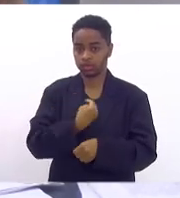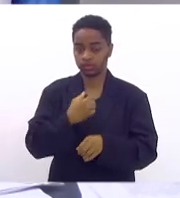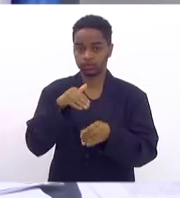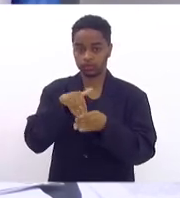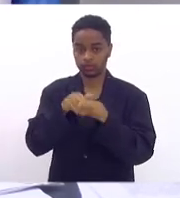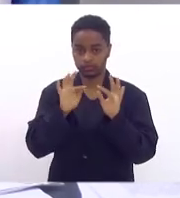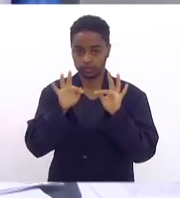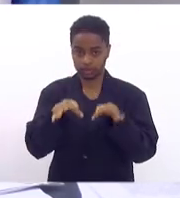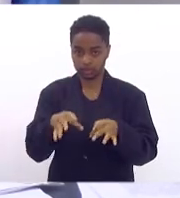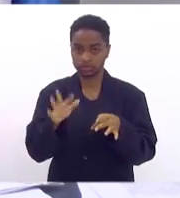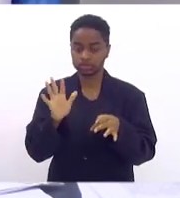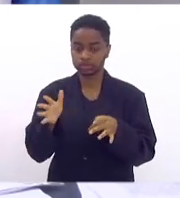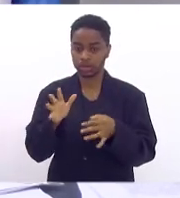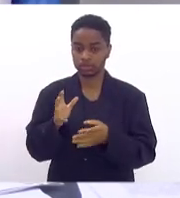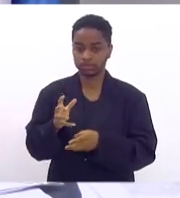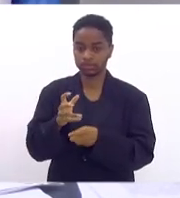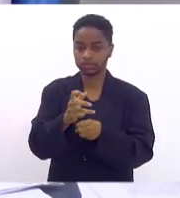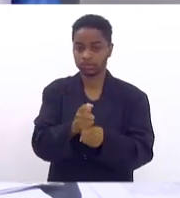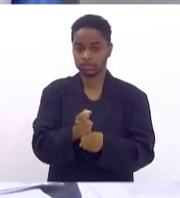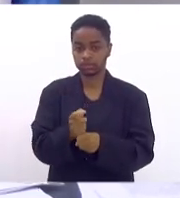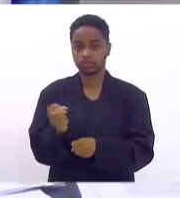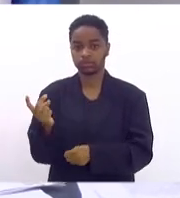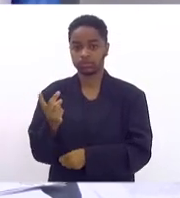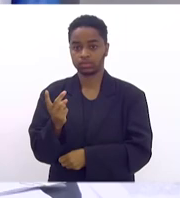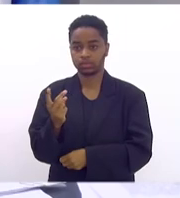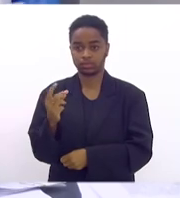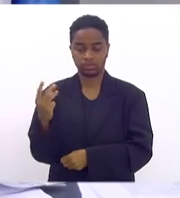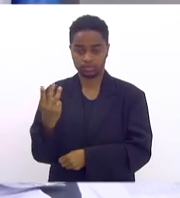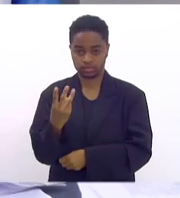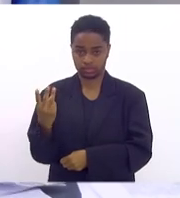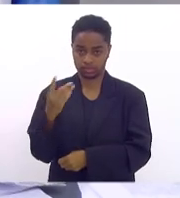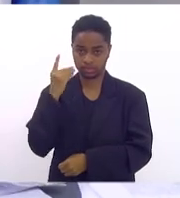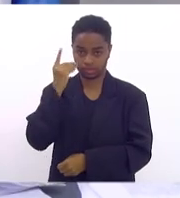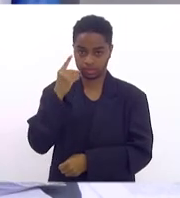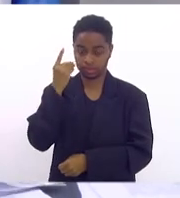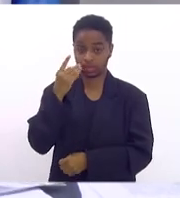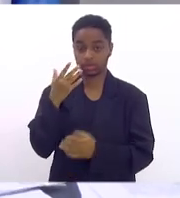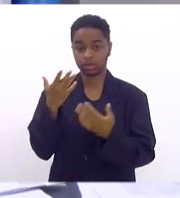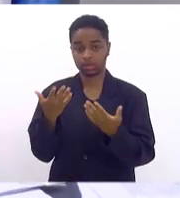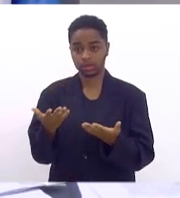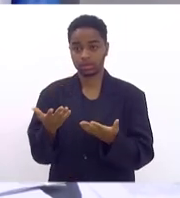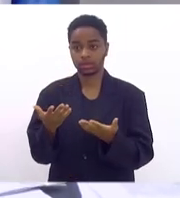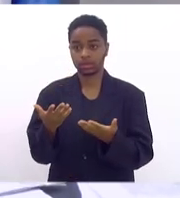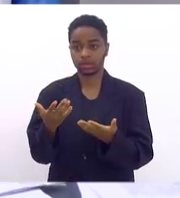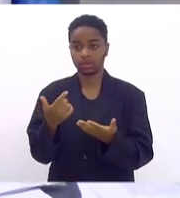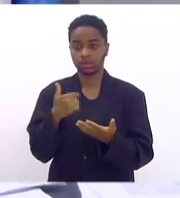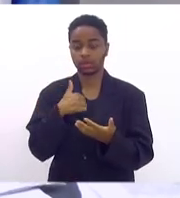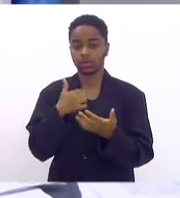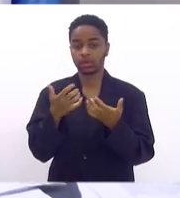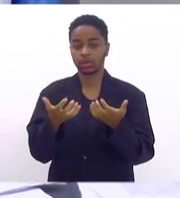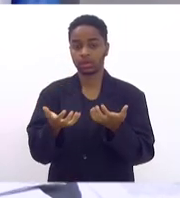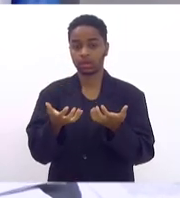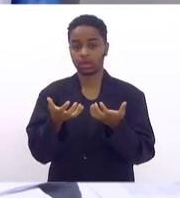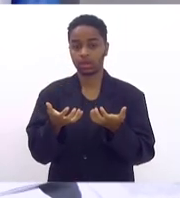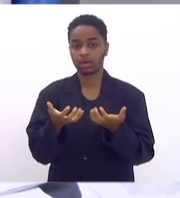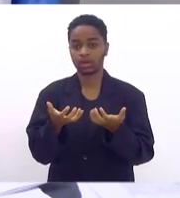os votos já foram computados aqui dos deputados e das deputadas. Eu gostaria de